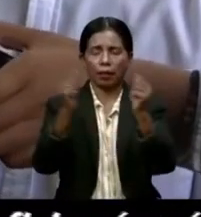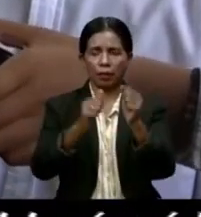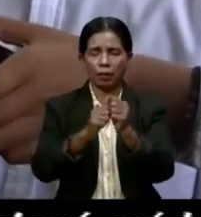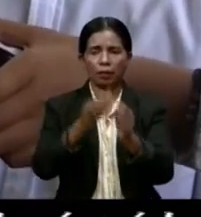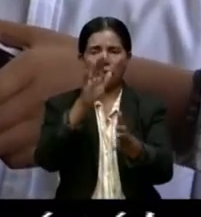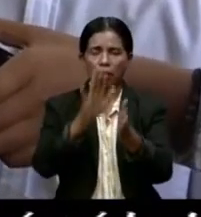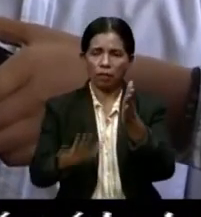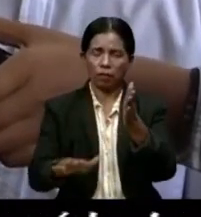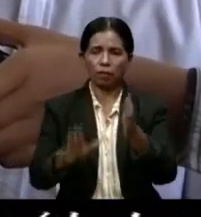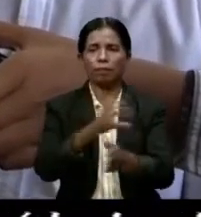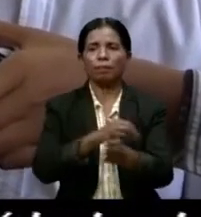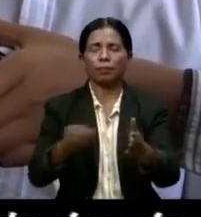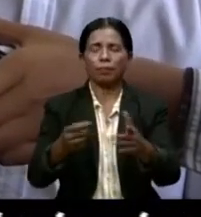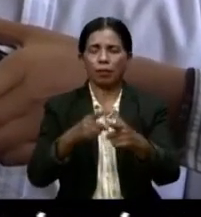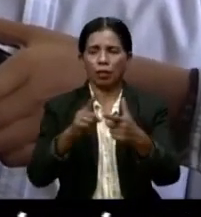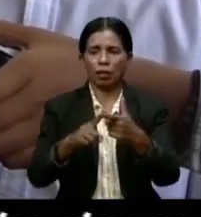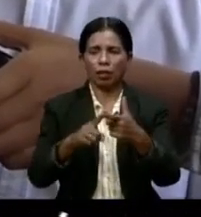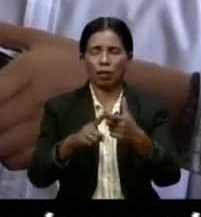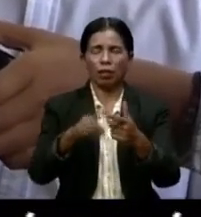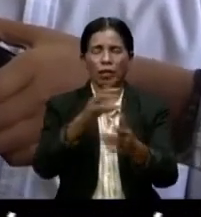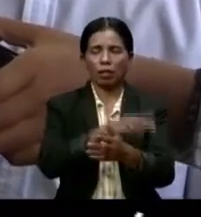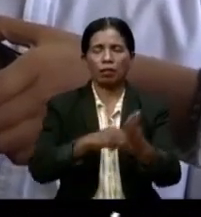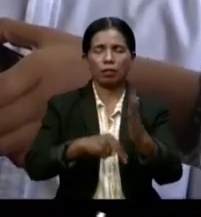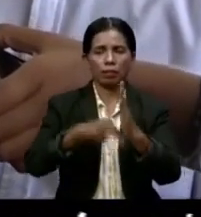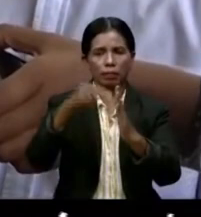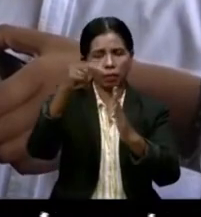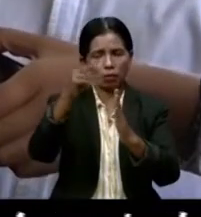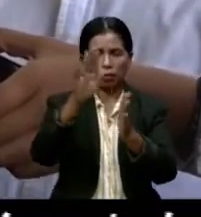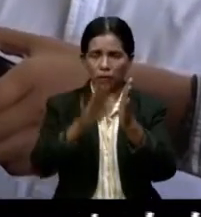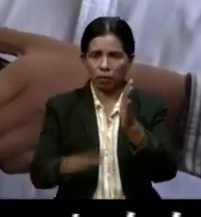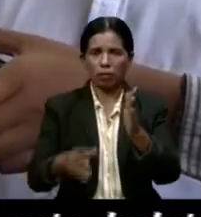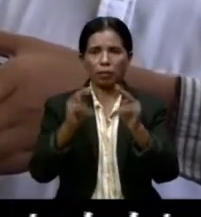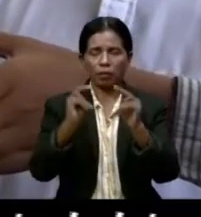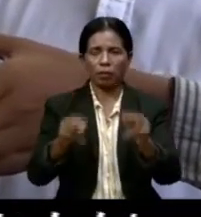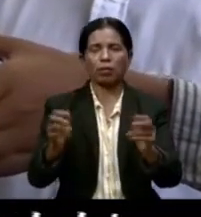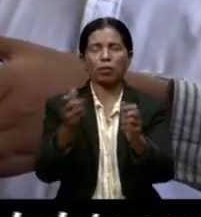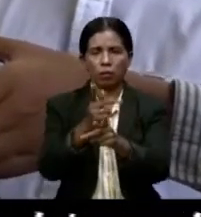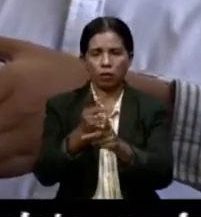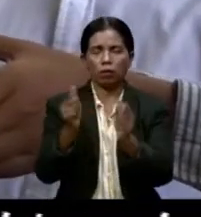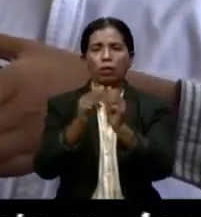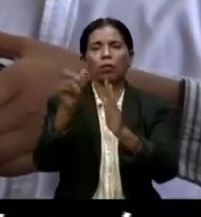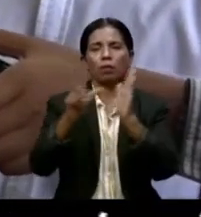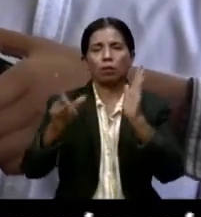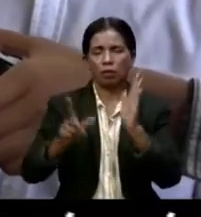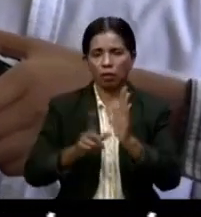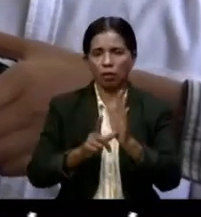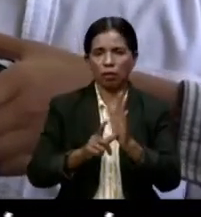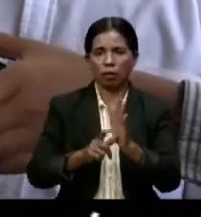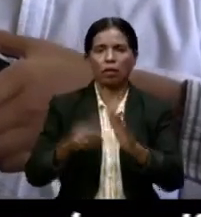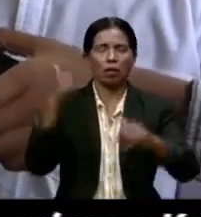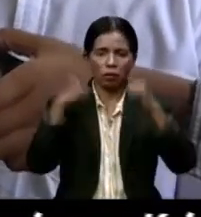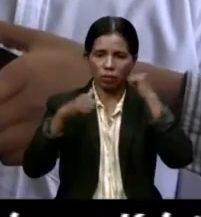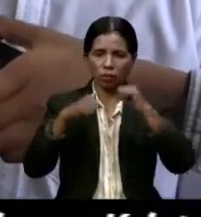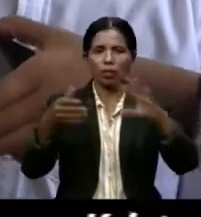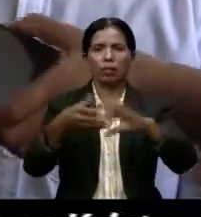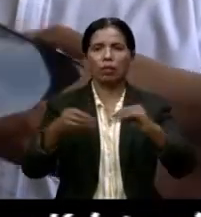baisu ka medio ka alto risku ne ita persisa asegura dunia ho lei ita persisa asegura mos ia atividade